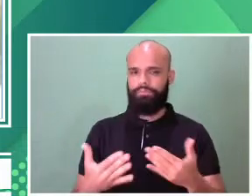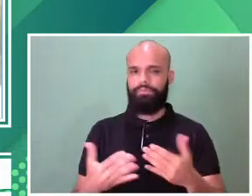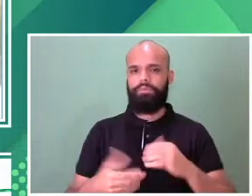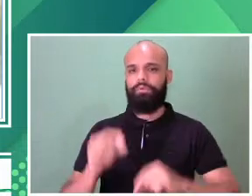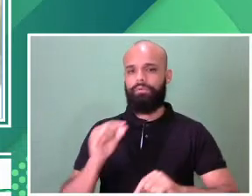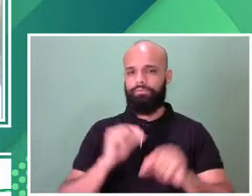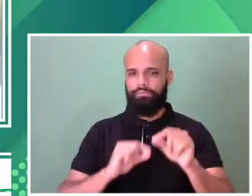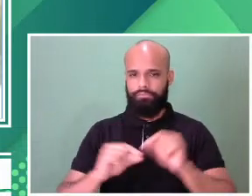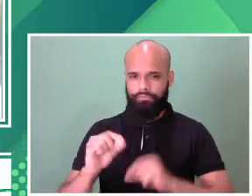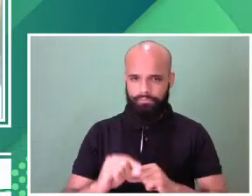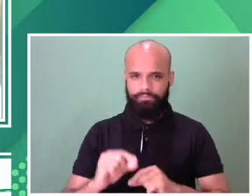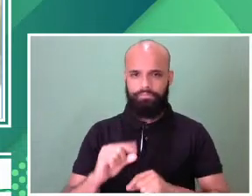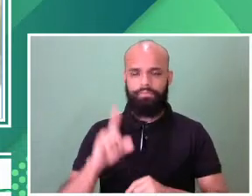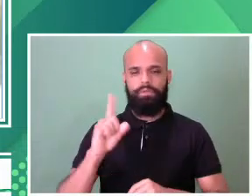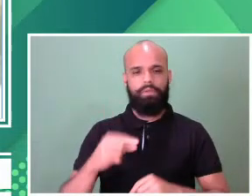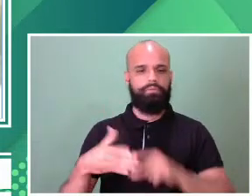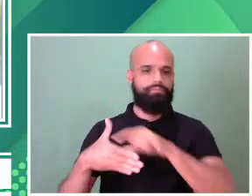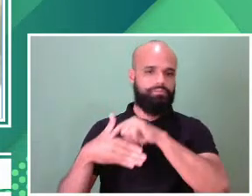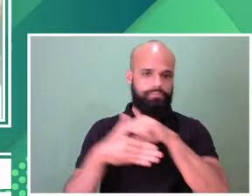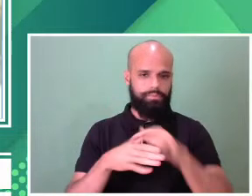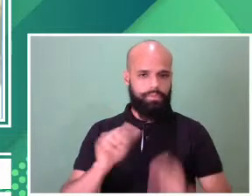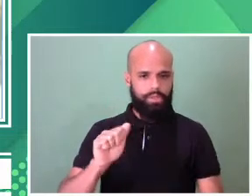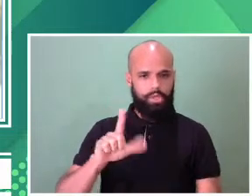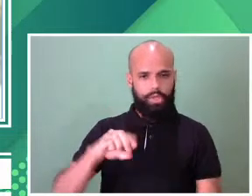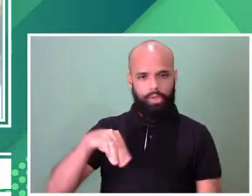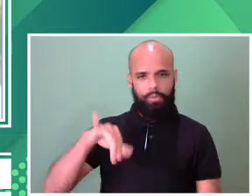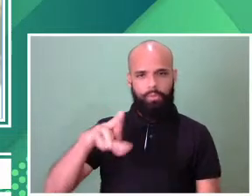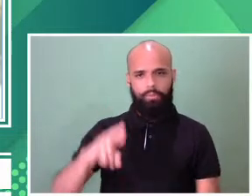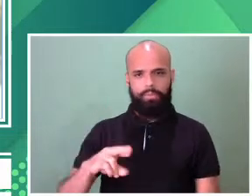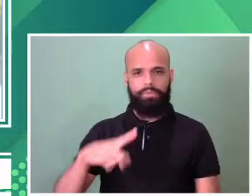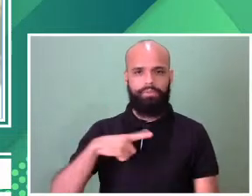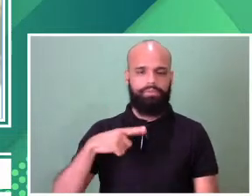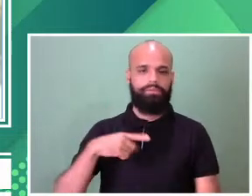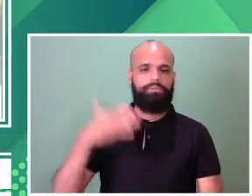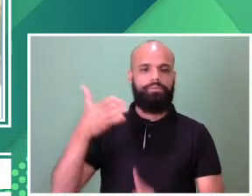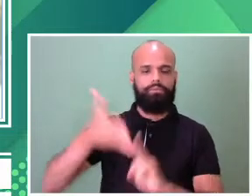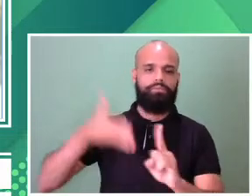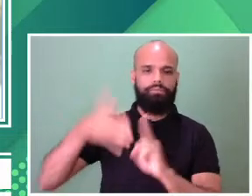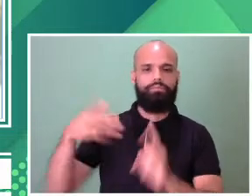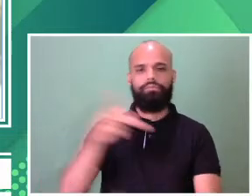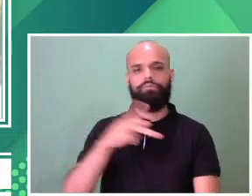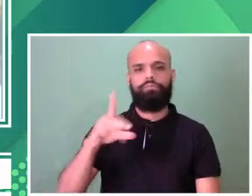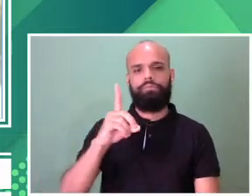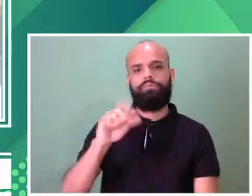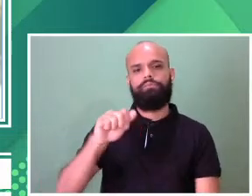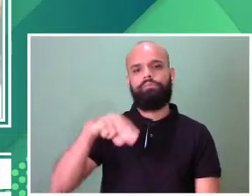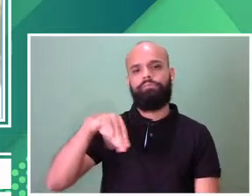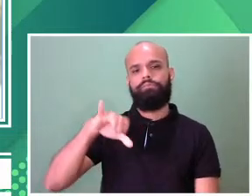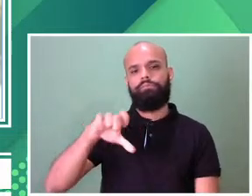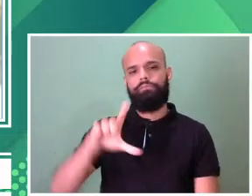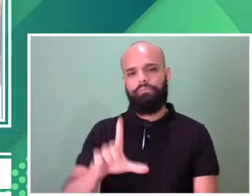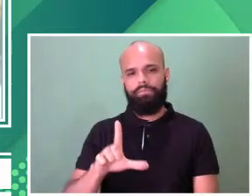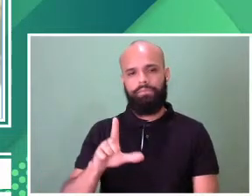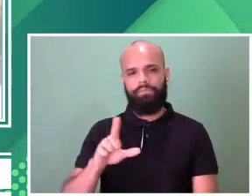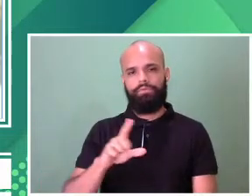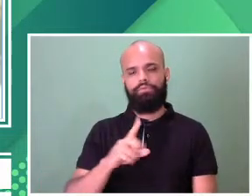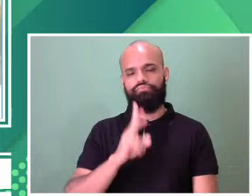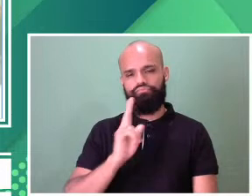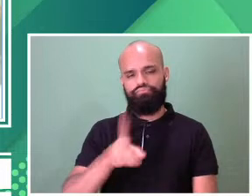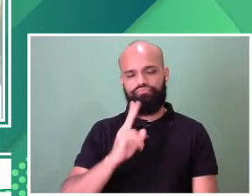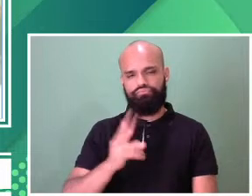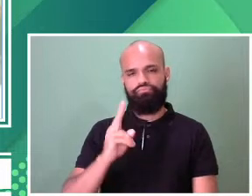ministrada pelo conferencista Almir Suruí, que terá como moderador o professor Daniel Bellick, no qual dará continuidade ao